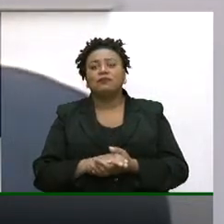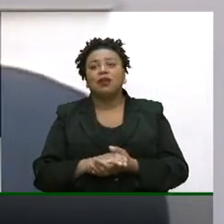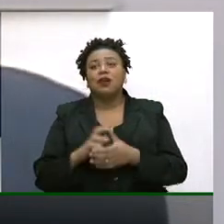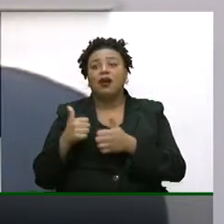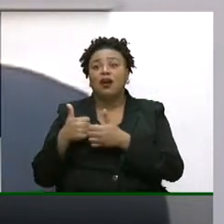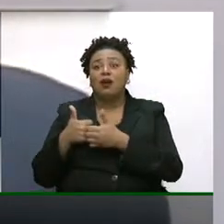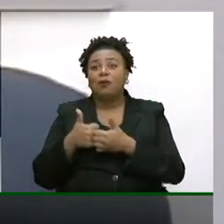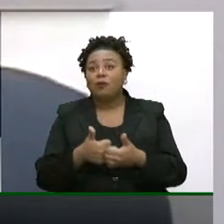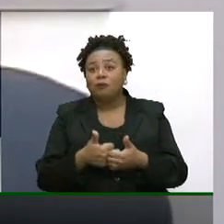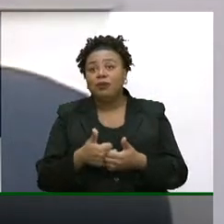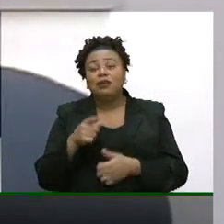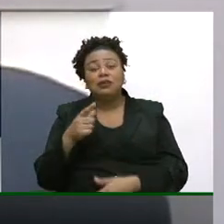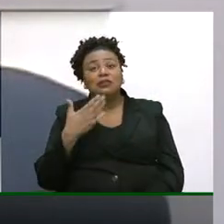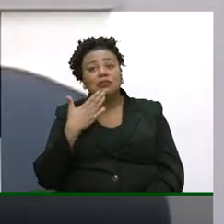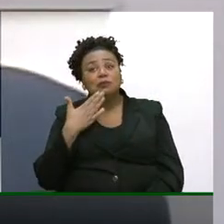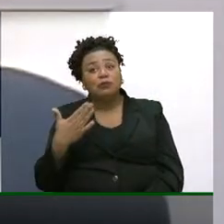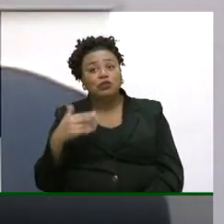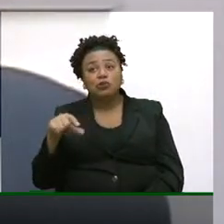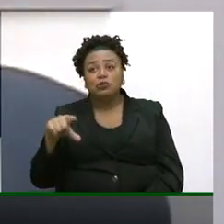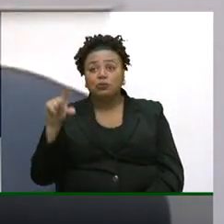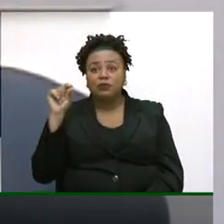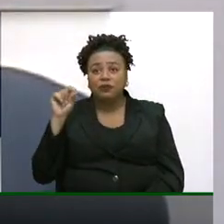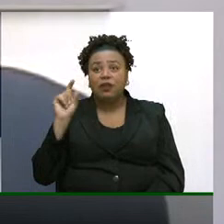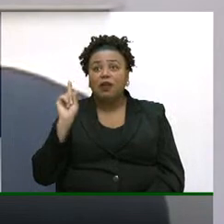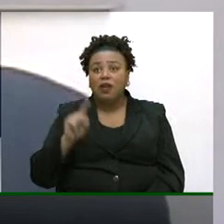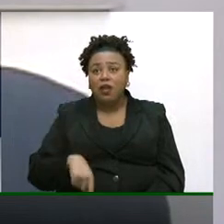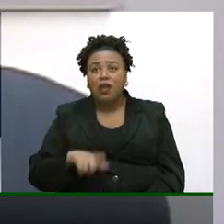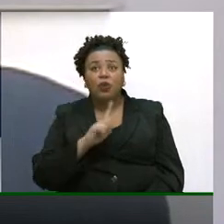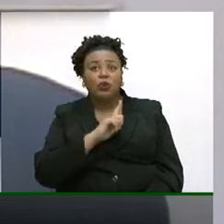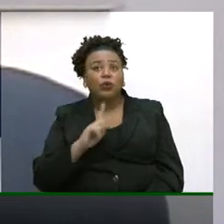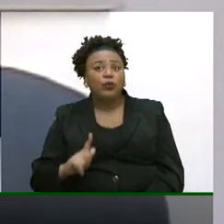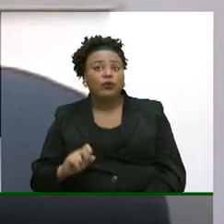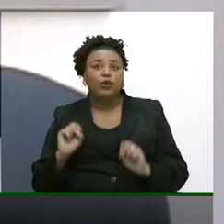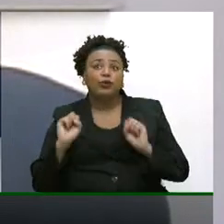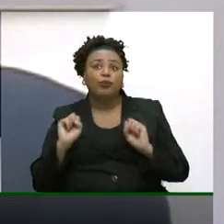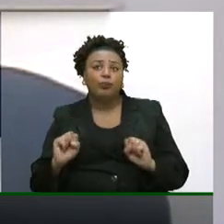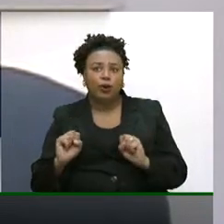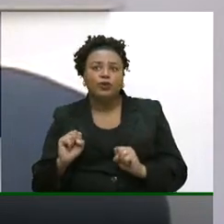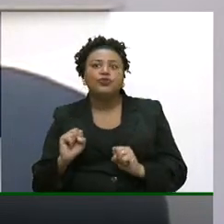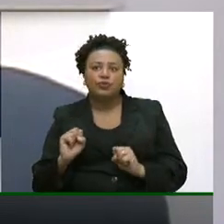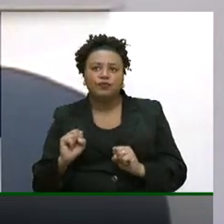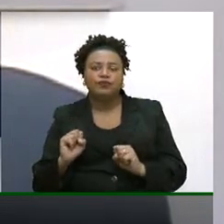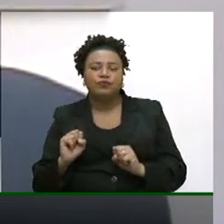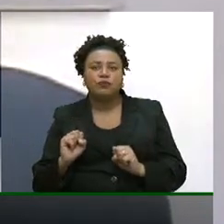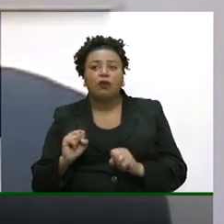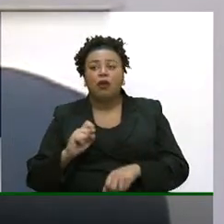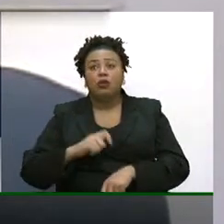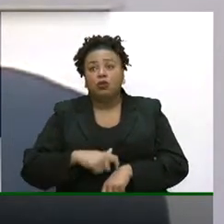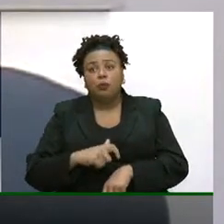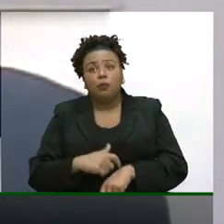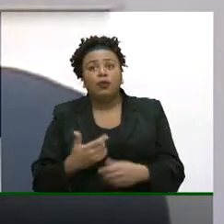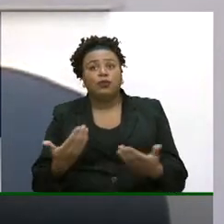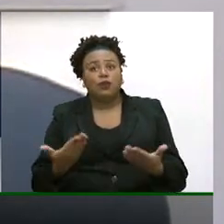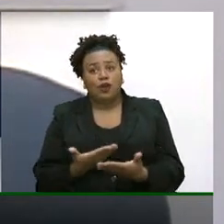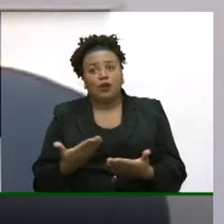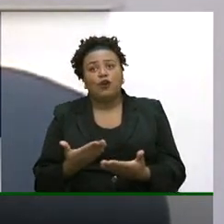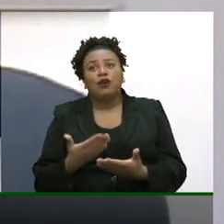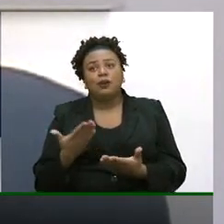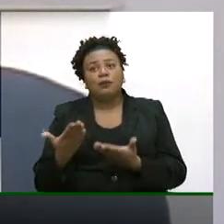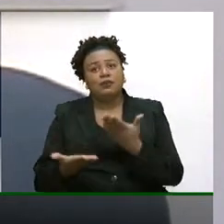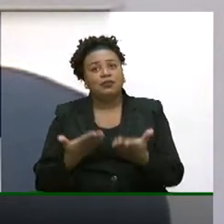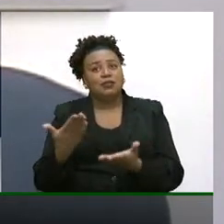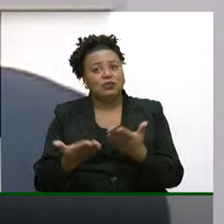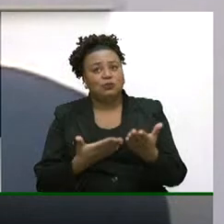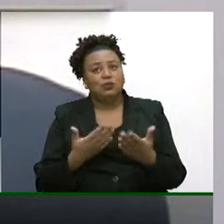acompanhem esse requerimento de preferência. É o que o governo poderá alcançar no momento para esses prestadores